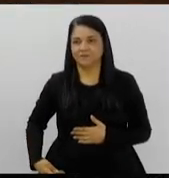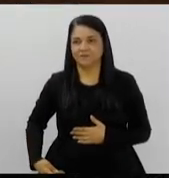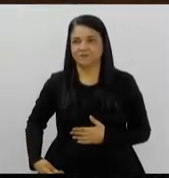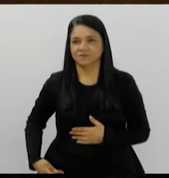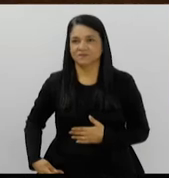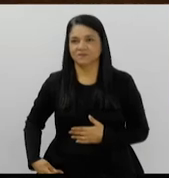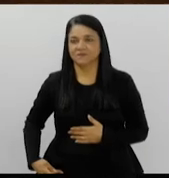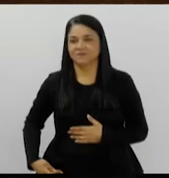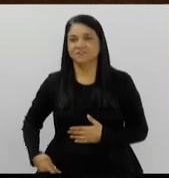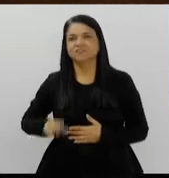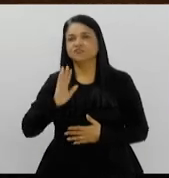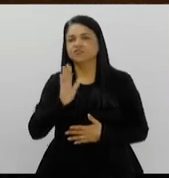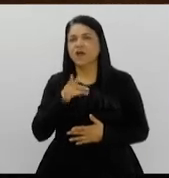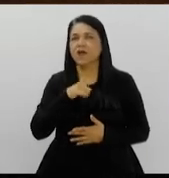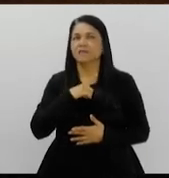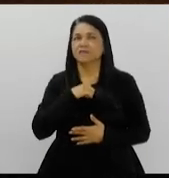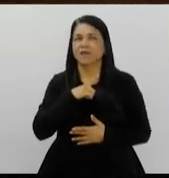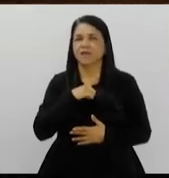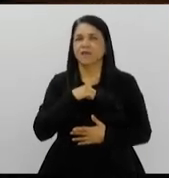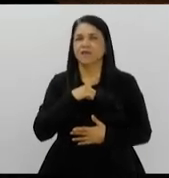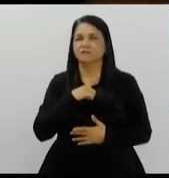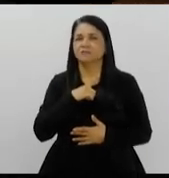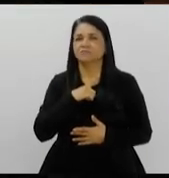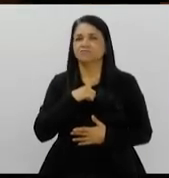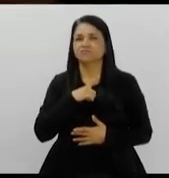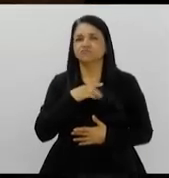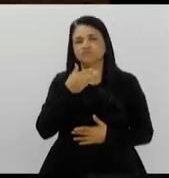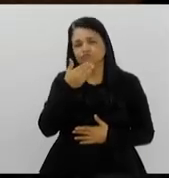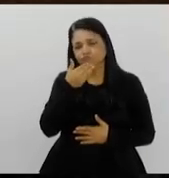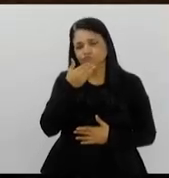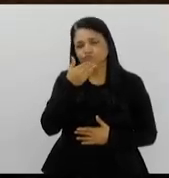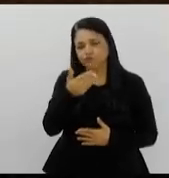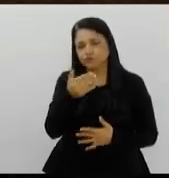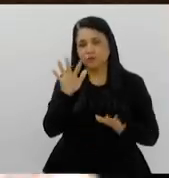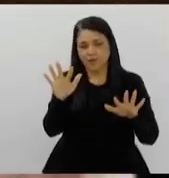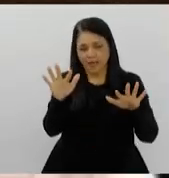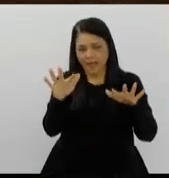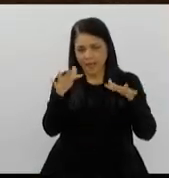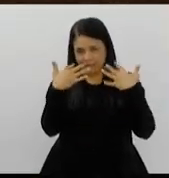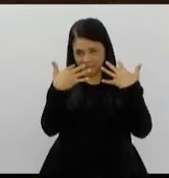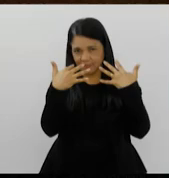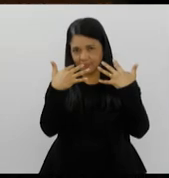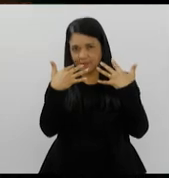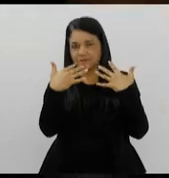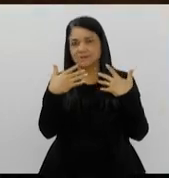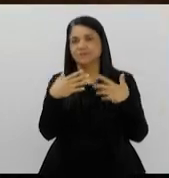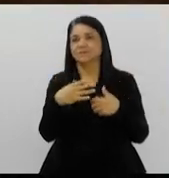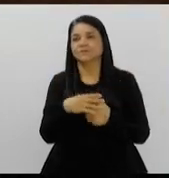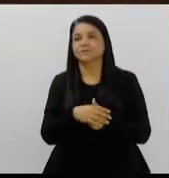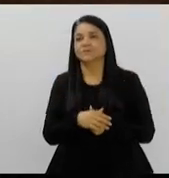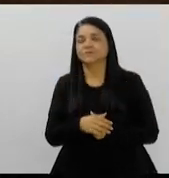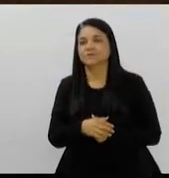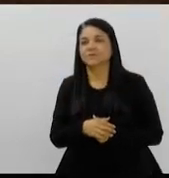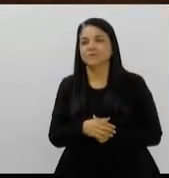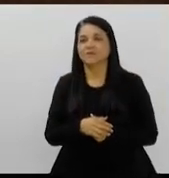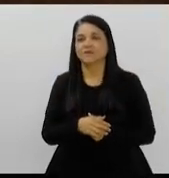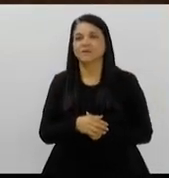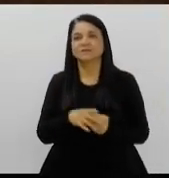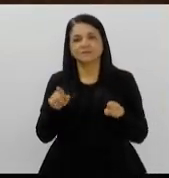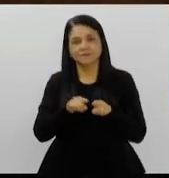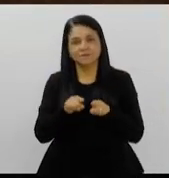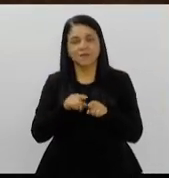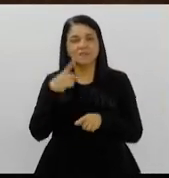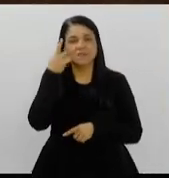já tem algum tempo, e eu pediria a vossa atenção rapidamente, e a dos nobres